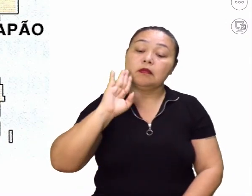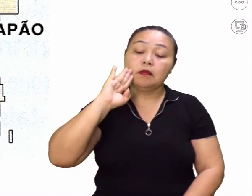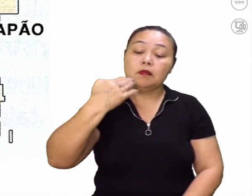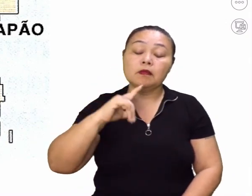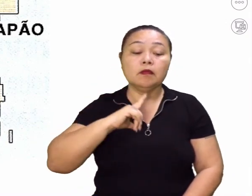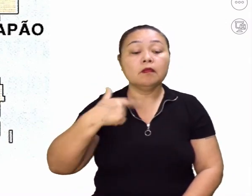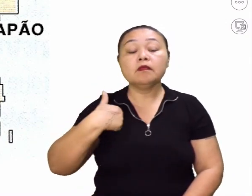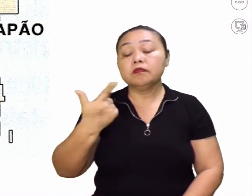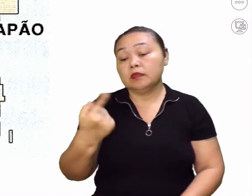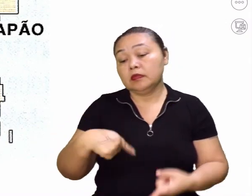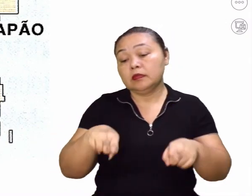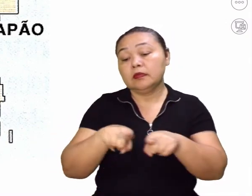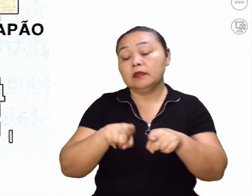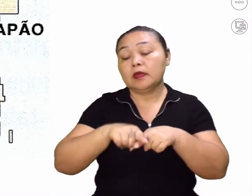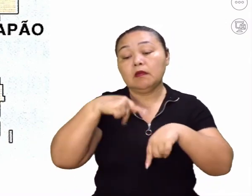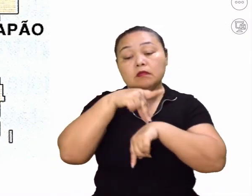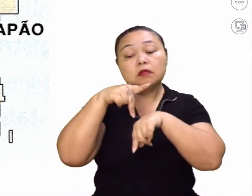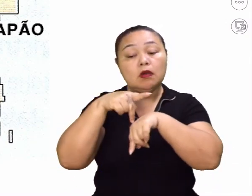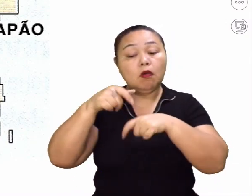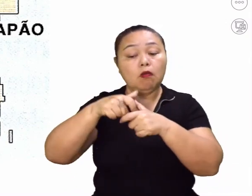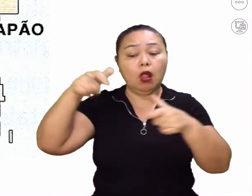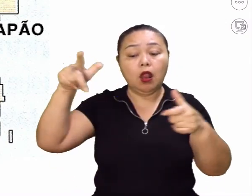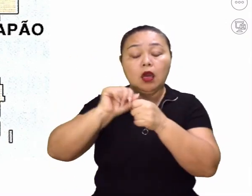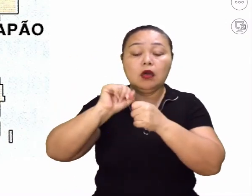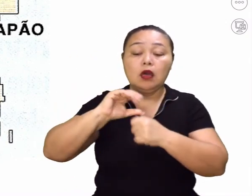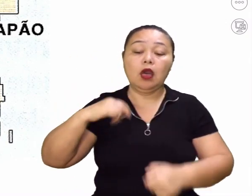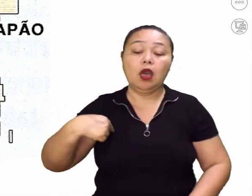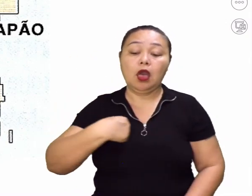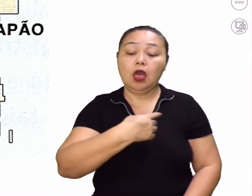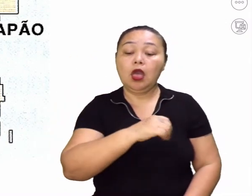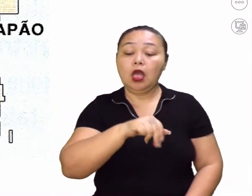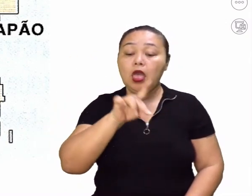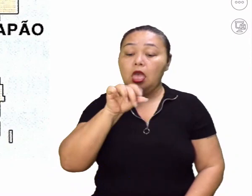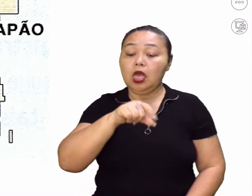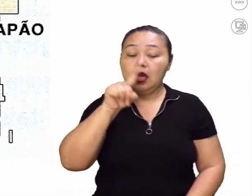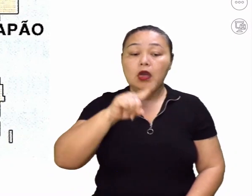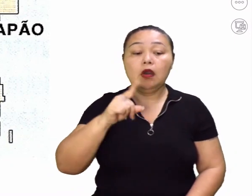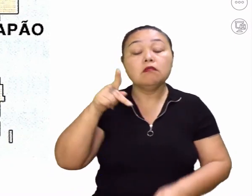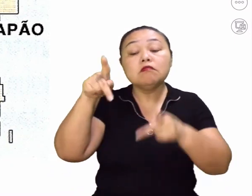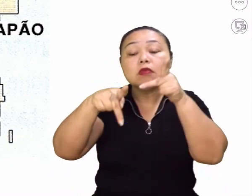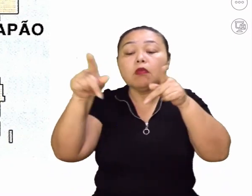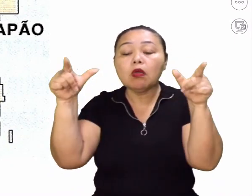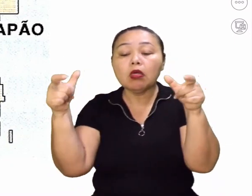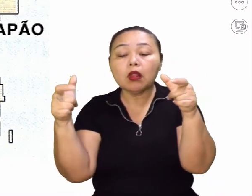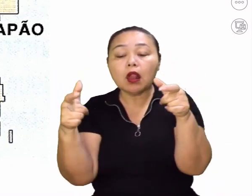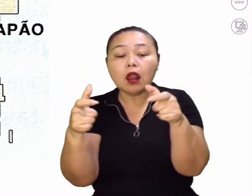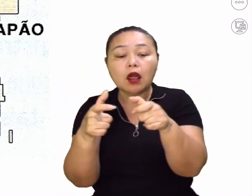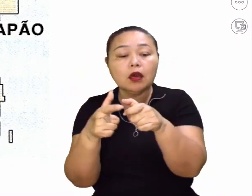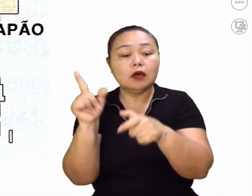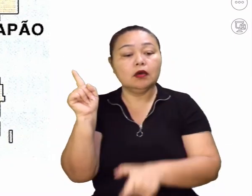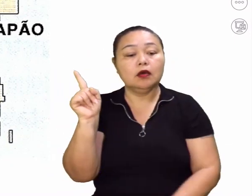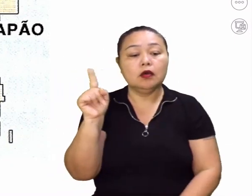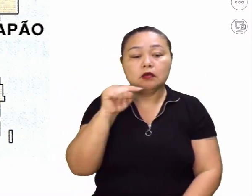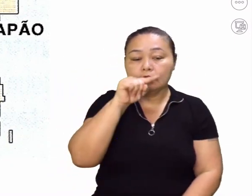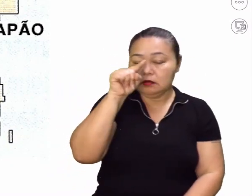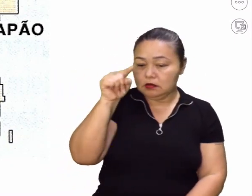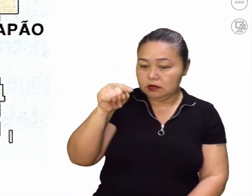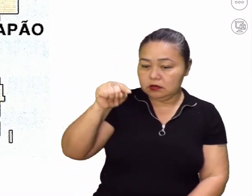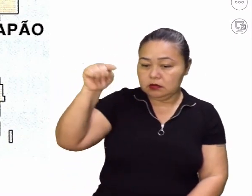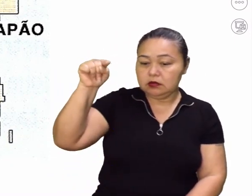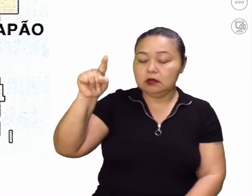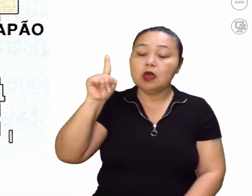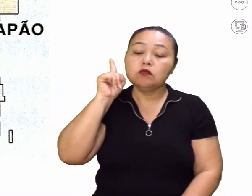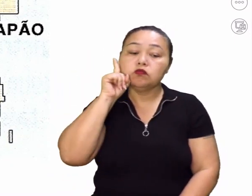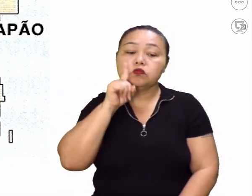país que é muito grande, o Canadá. Exatamente. Mas olha só, lá a população é pequena, olha só como ficou ele aqui, só um risco aqui em cima dos